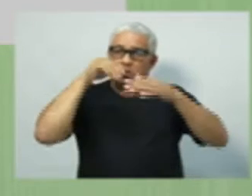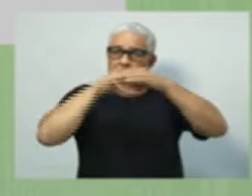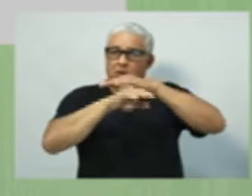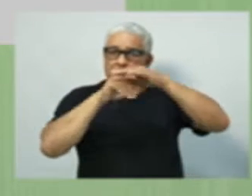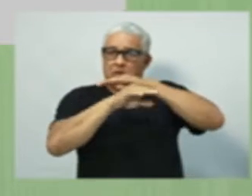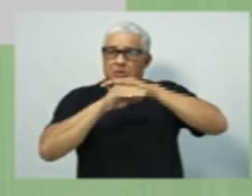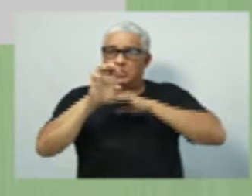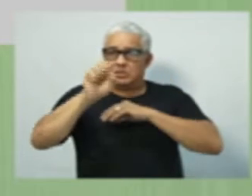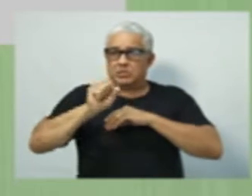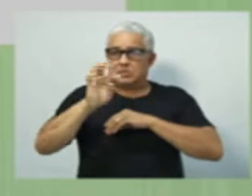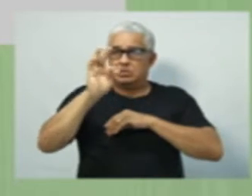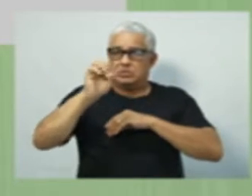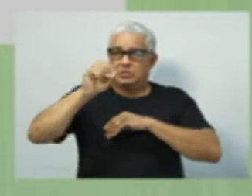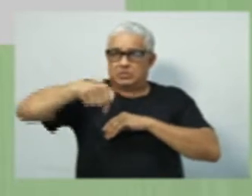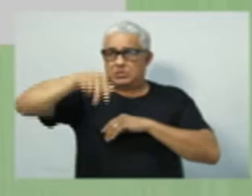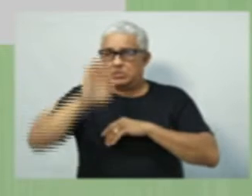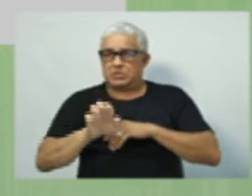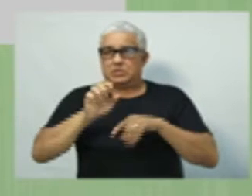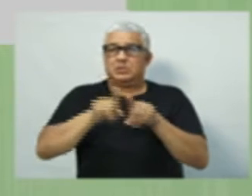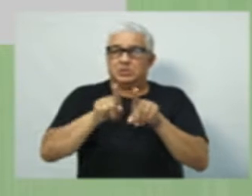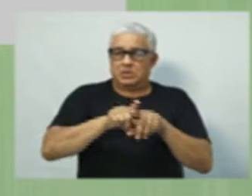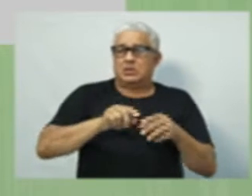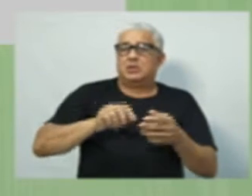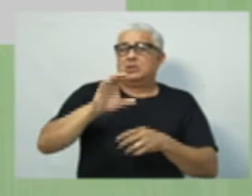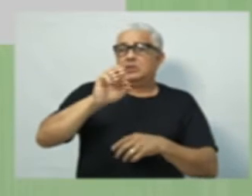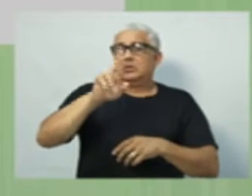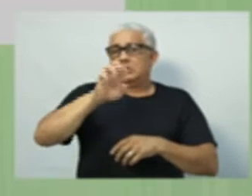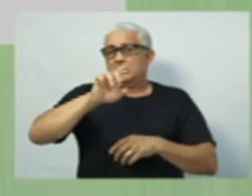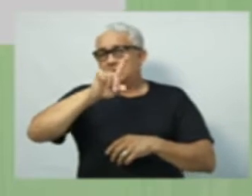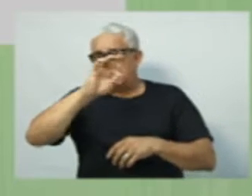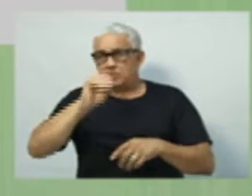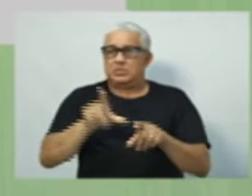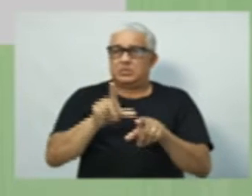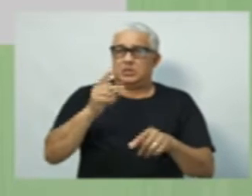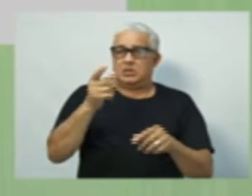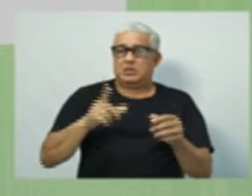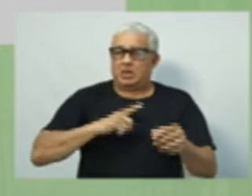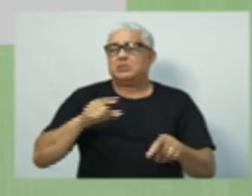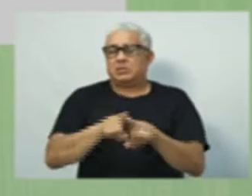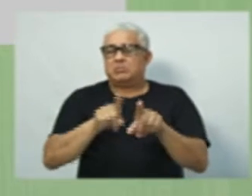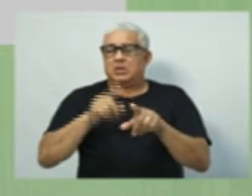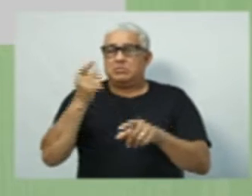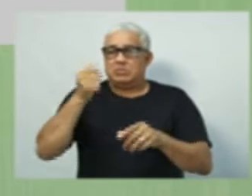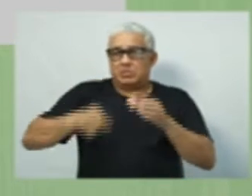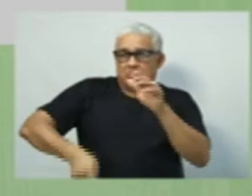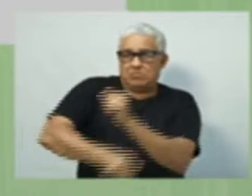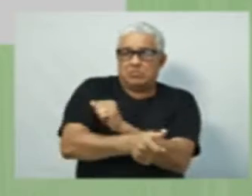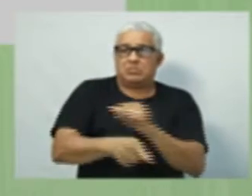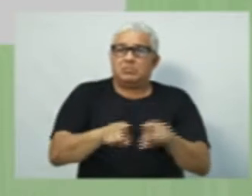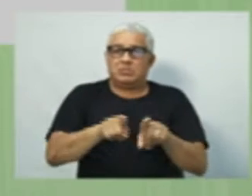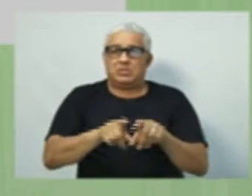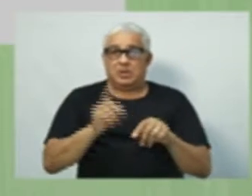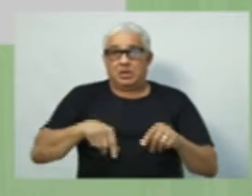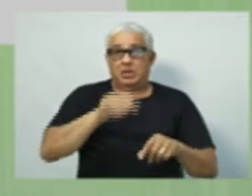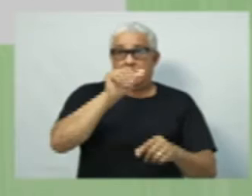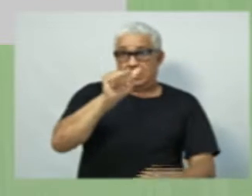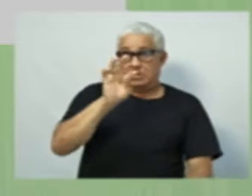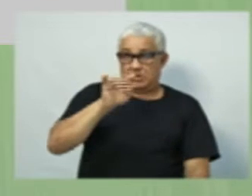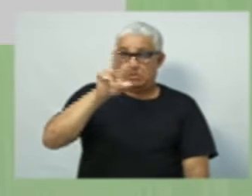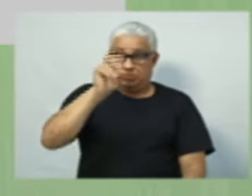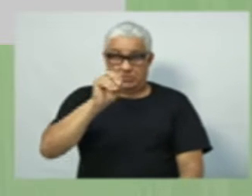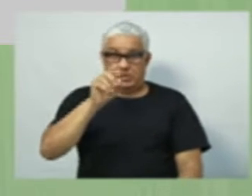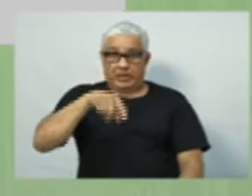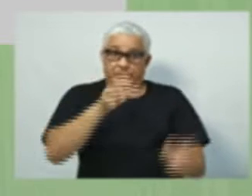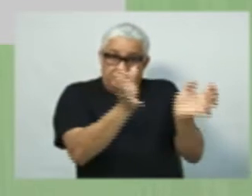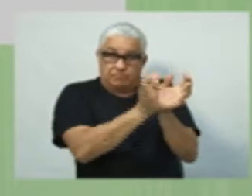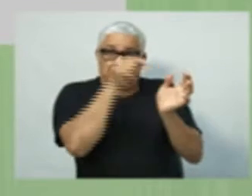os créditos não é realizável a longo prazo o grupo de investimento imobilizado e intangível e seu ativo é parte do balanço